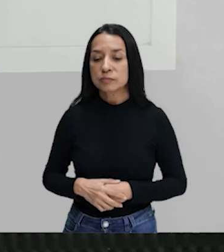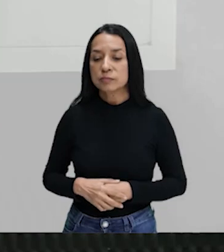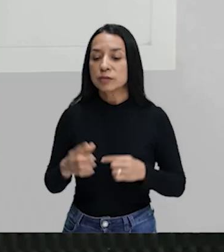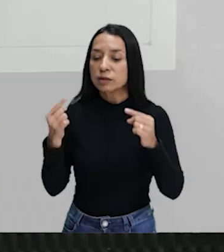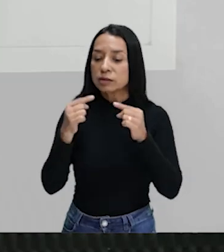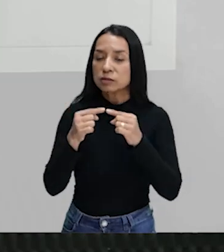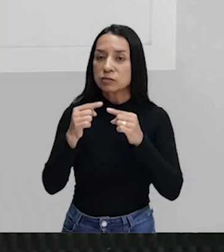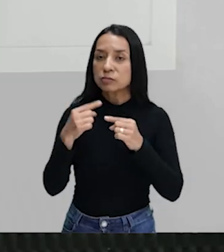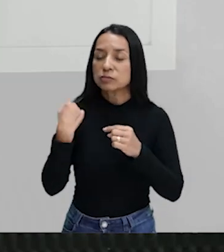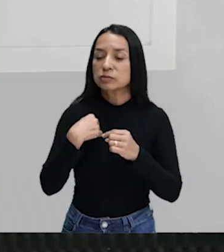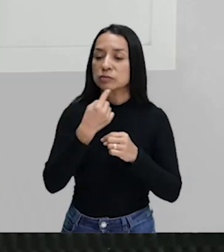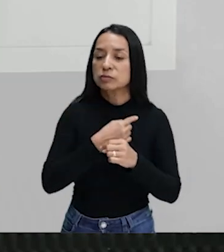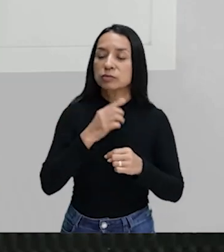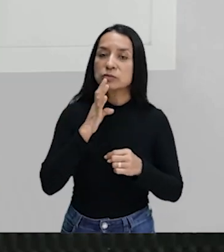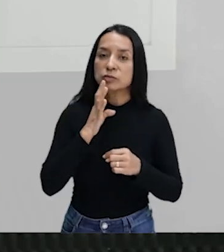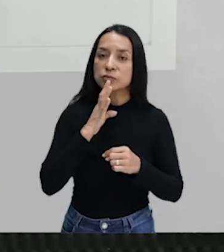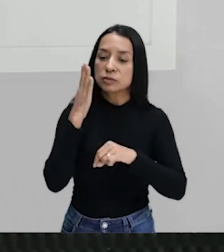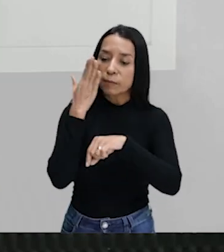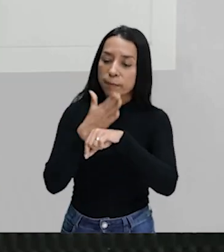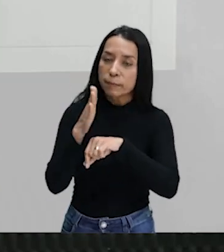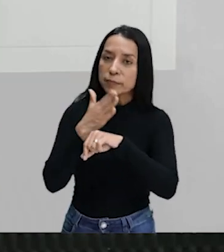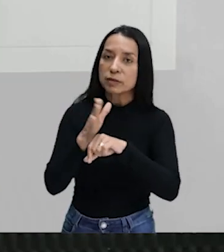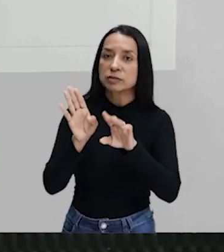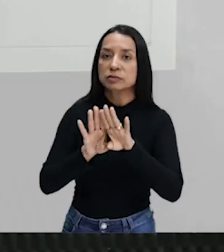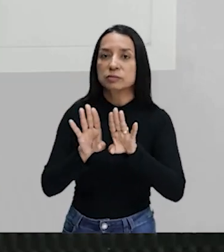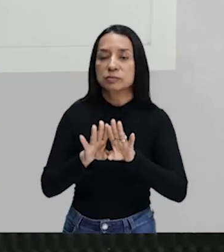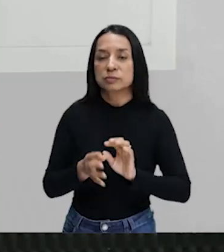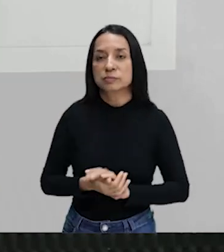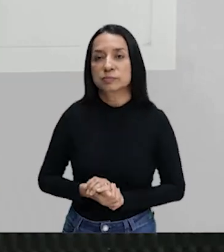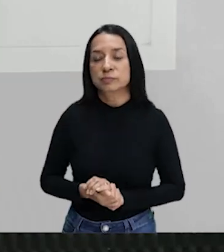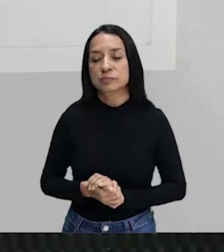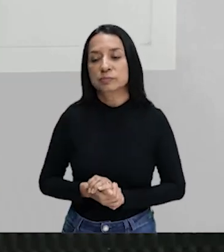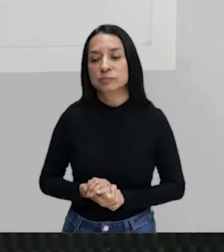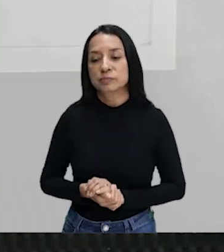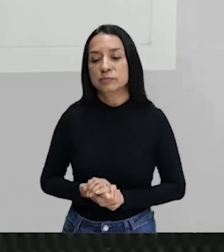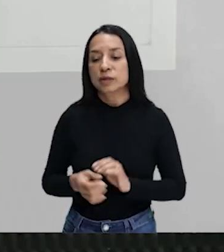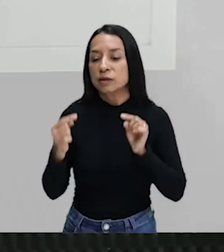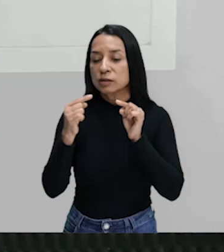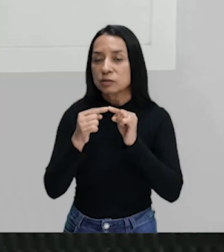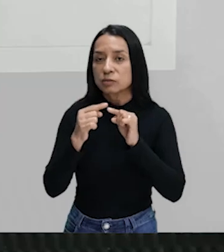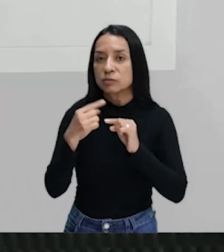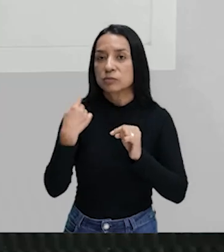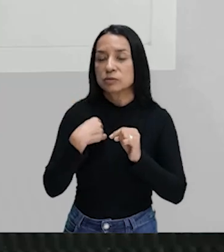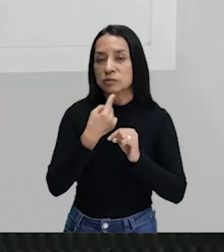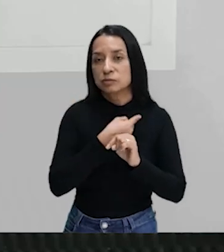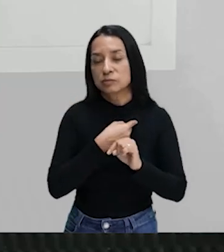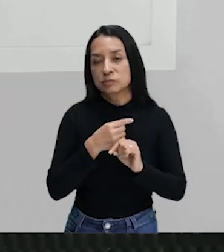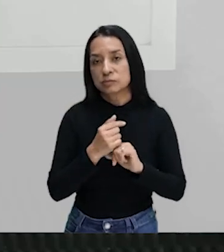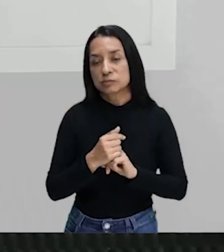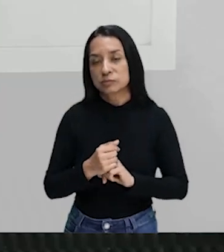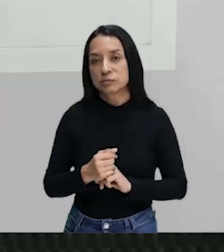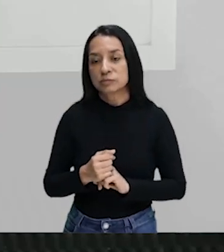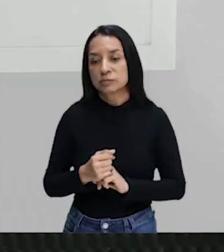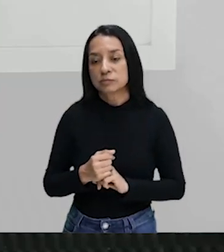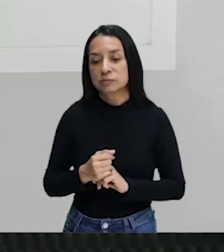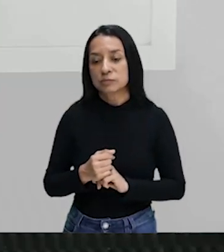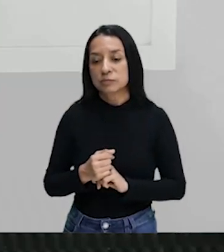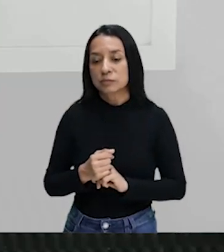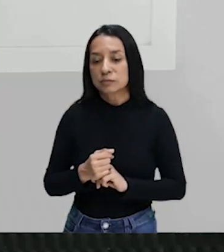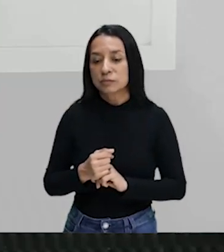ver com o nosso conhecimento, e práticas, que tem a ver necessariamente com a nossa,